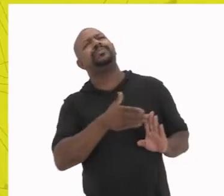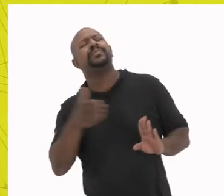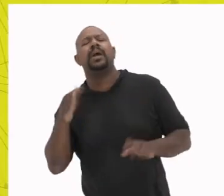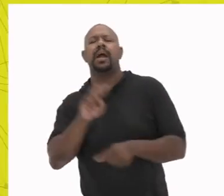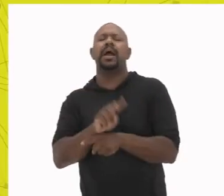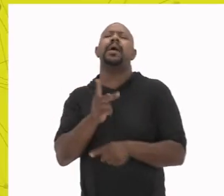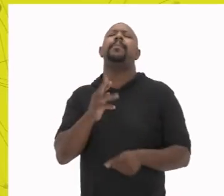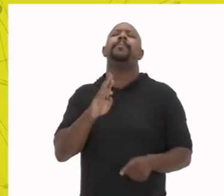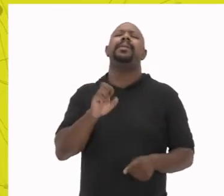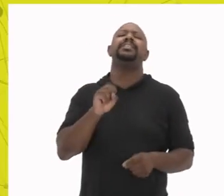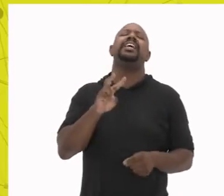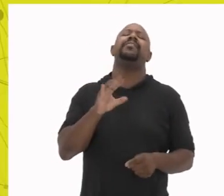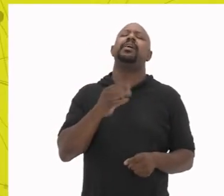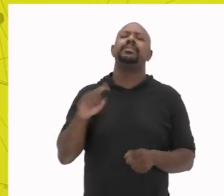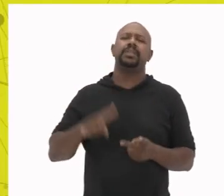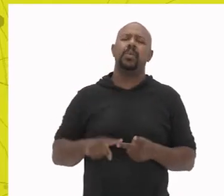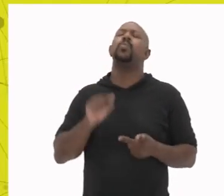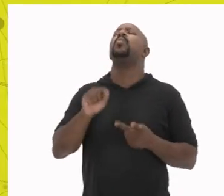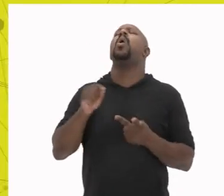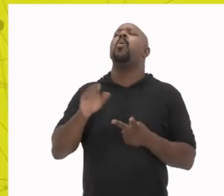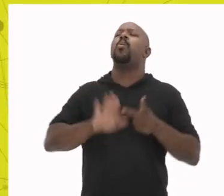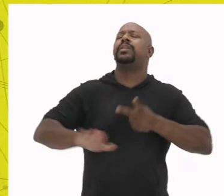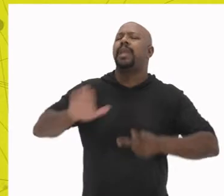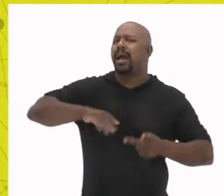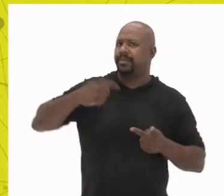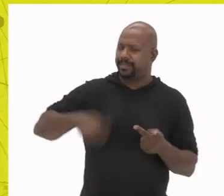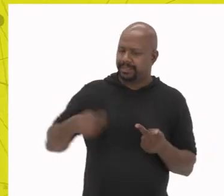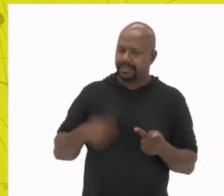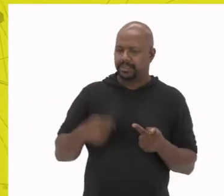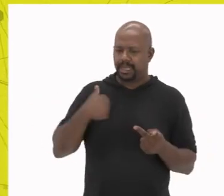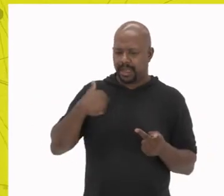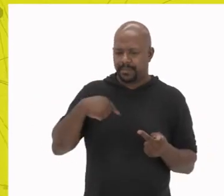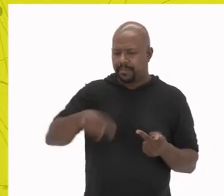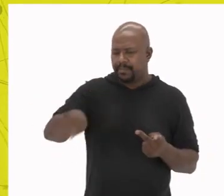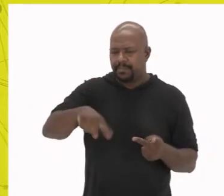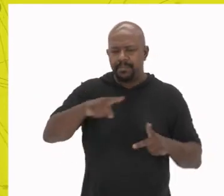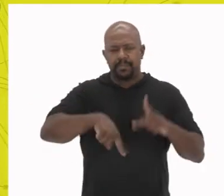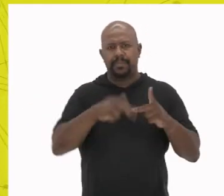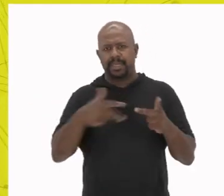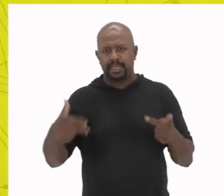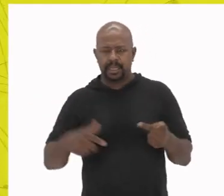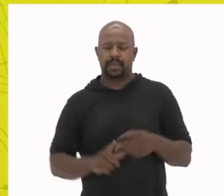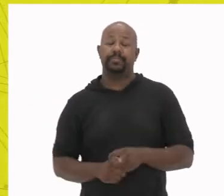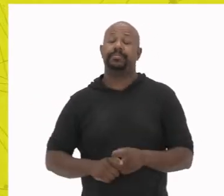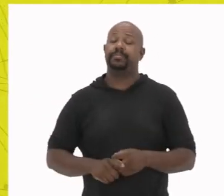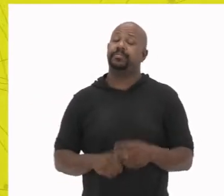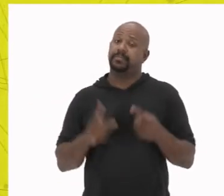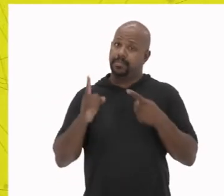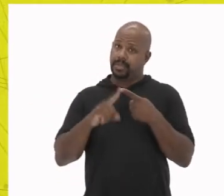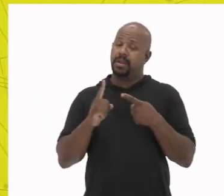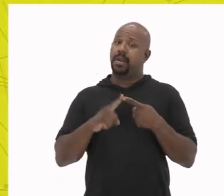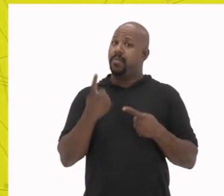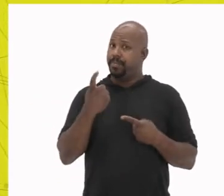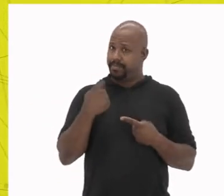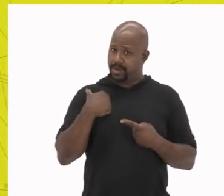como funciona uma rotina de preservação? Quais os cuidados devo ter com as minhas peças? O primeiro ponto